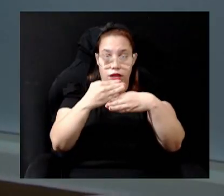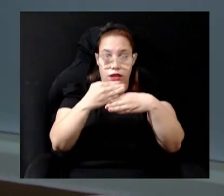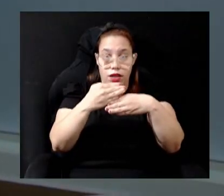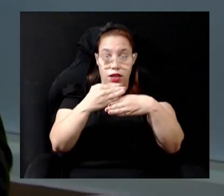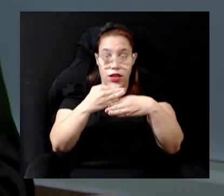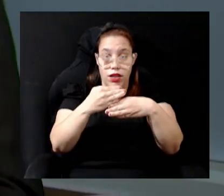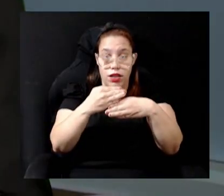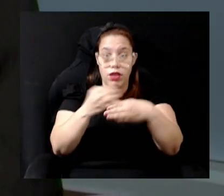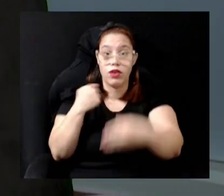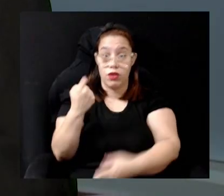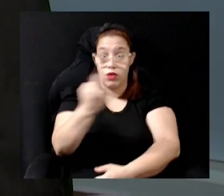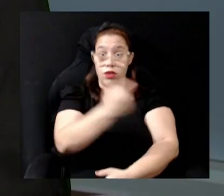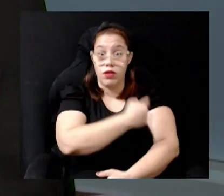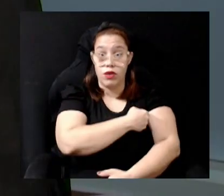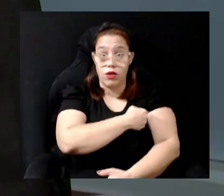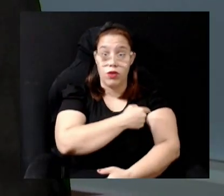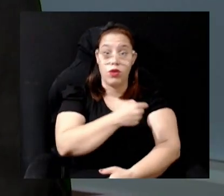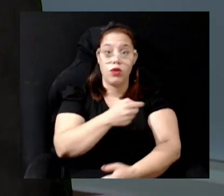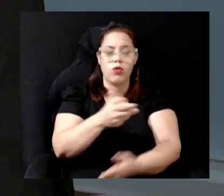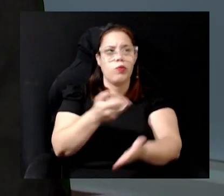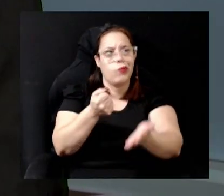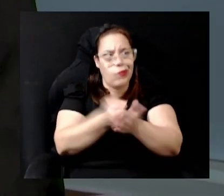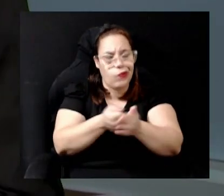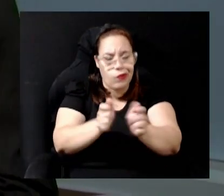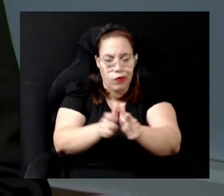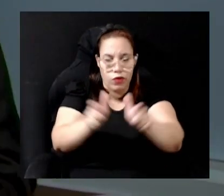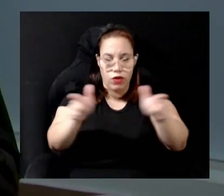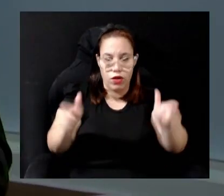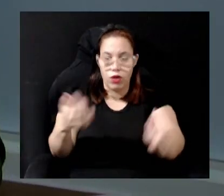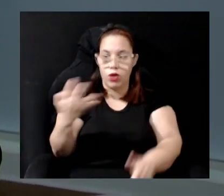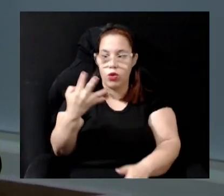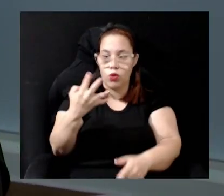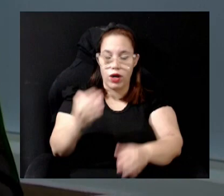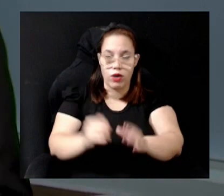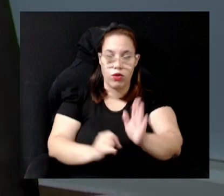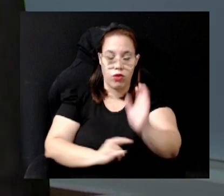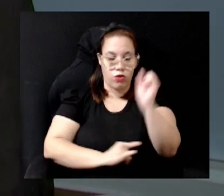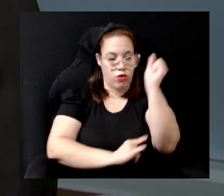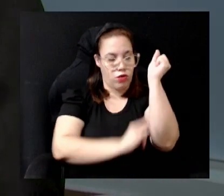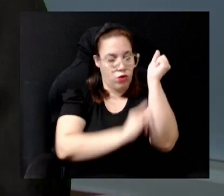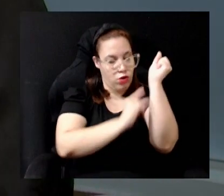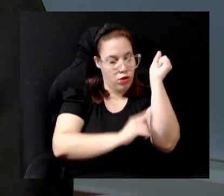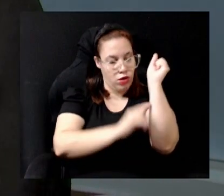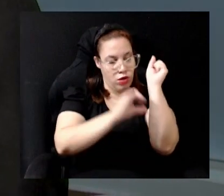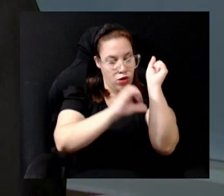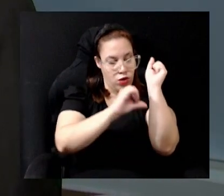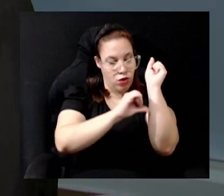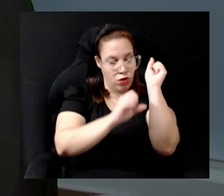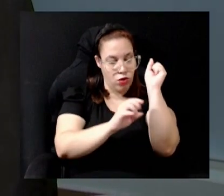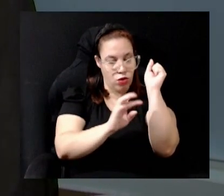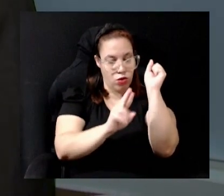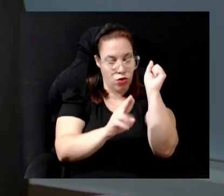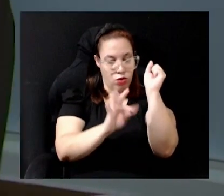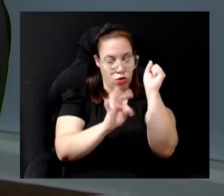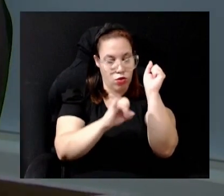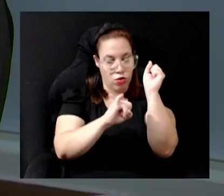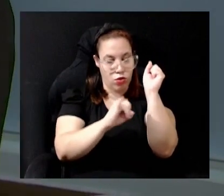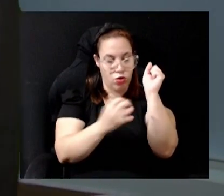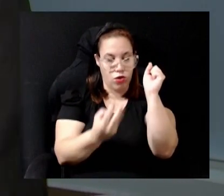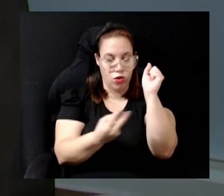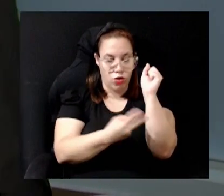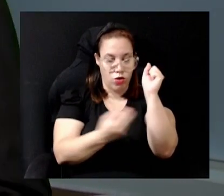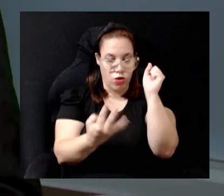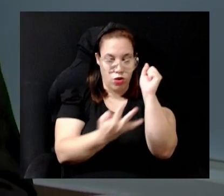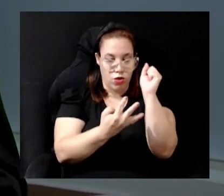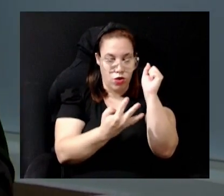estamos com planos de ampliação do 4º andar, mais 9 leitos de UTI e mais 24 leitos de enfermaria no 4º